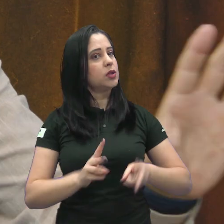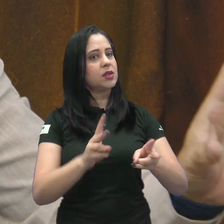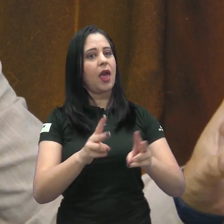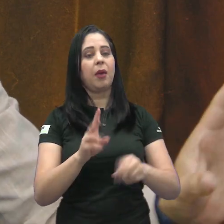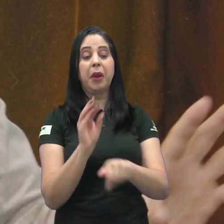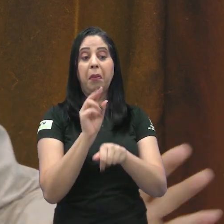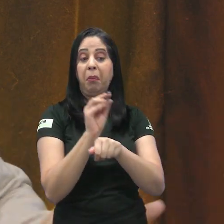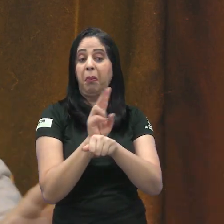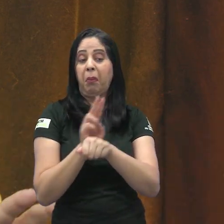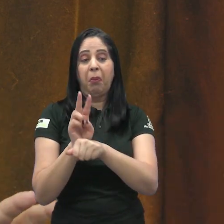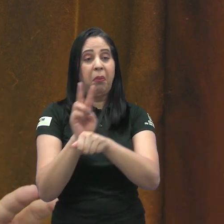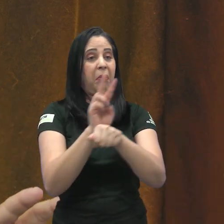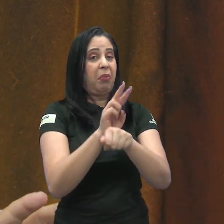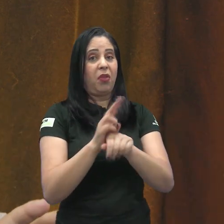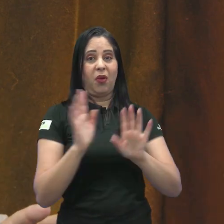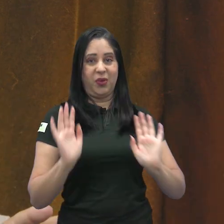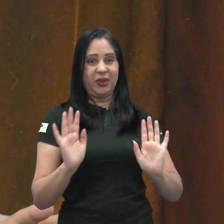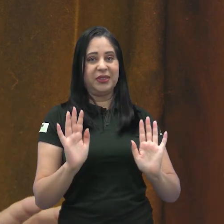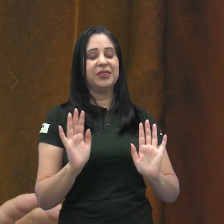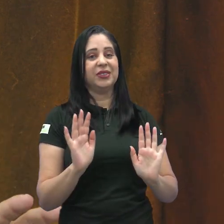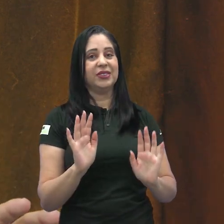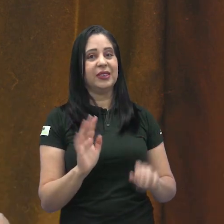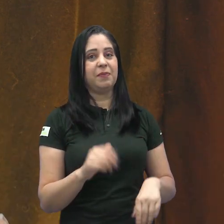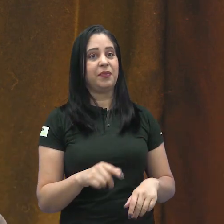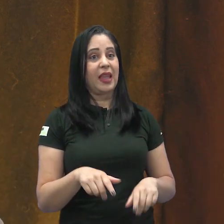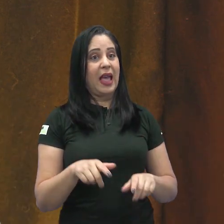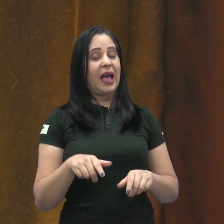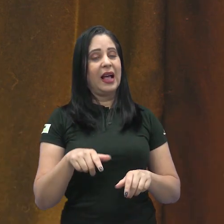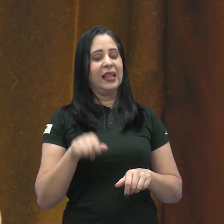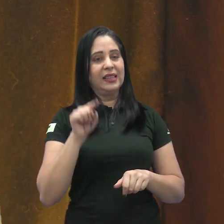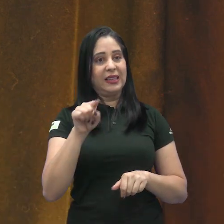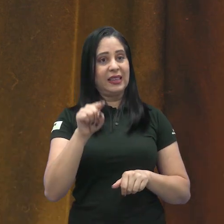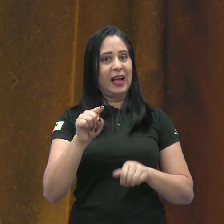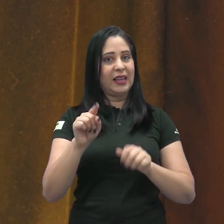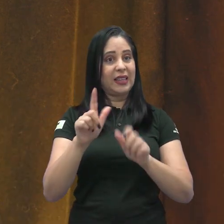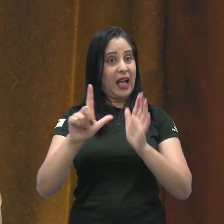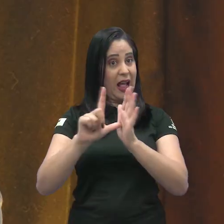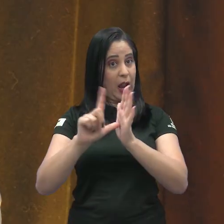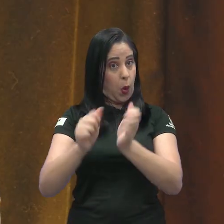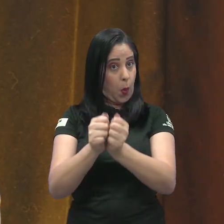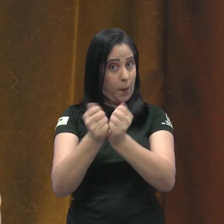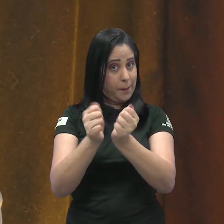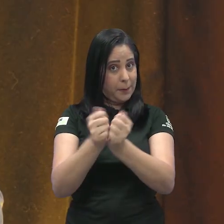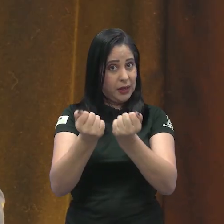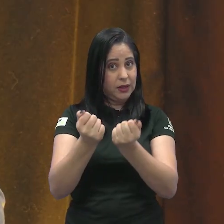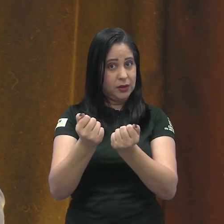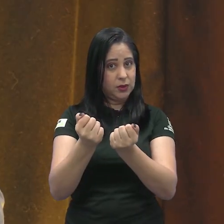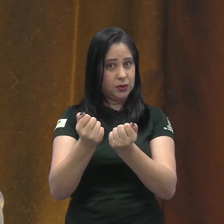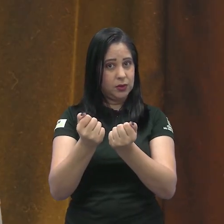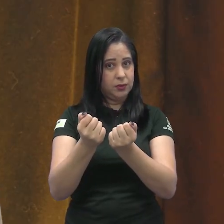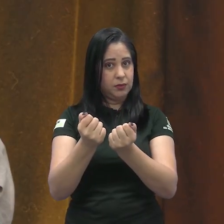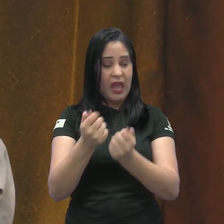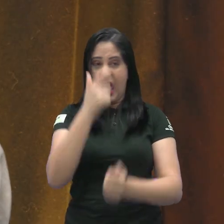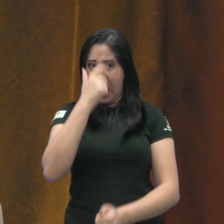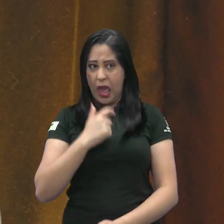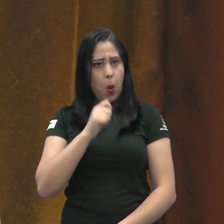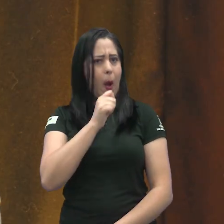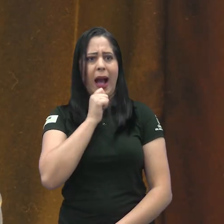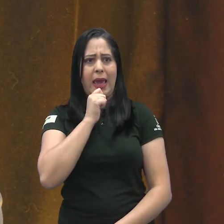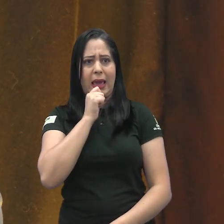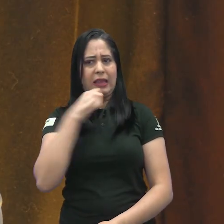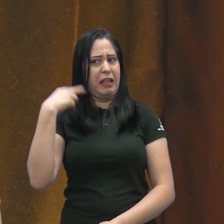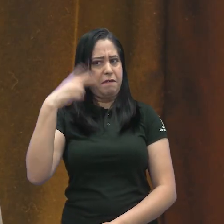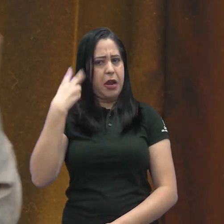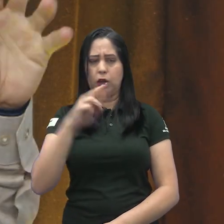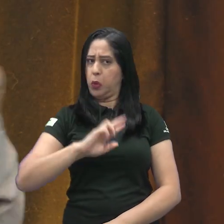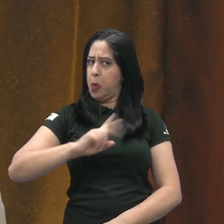ali, meio que cuidando mesmo já da região, né? Sim. Muito engraçado, eu lembro padaria, porque tudo que acontecia quando eu estava ali, não era ainda político,